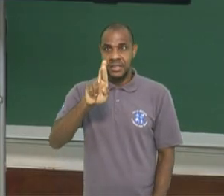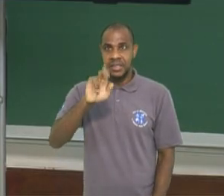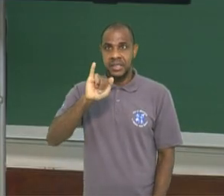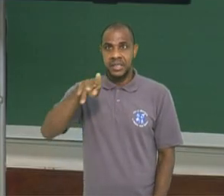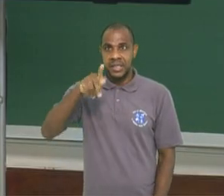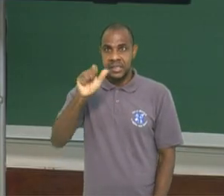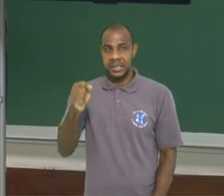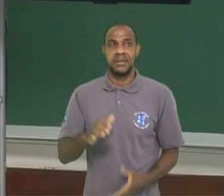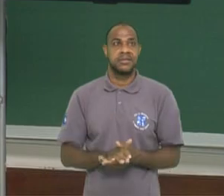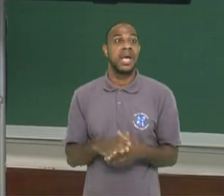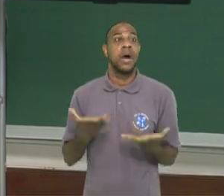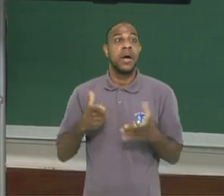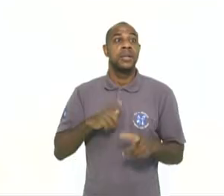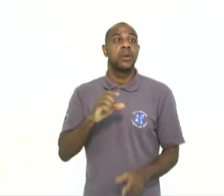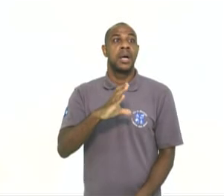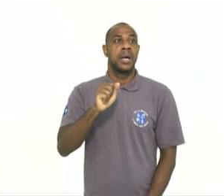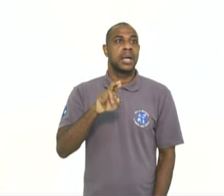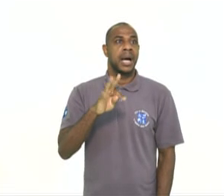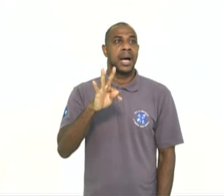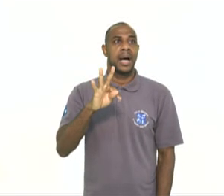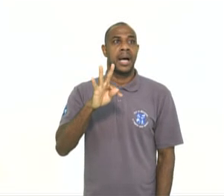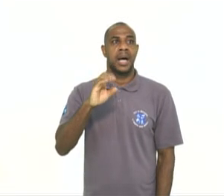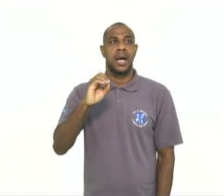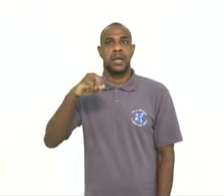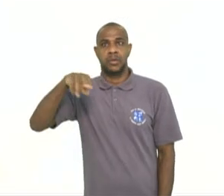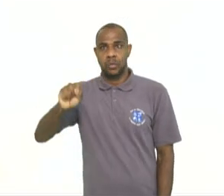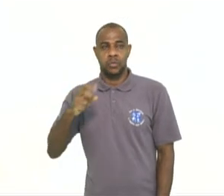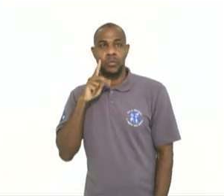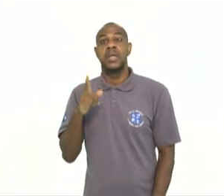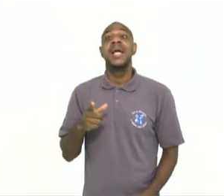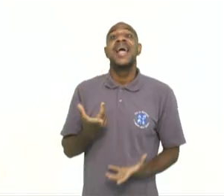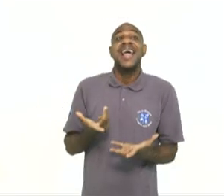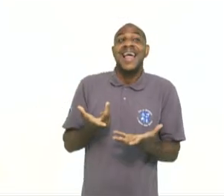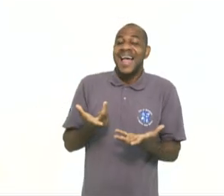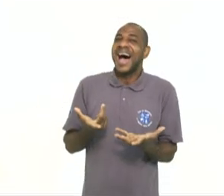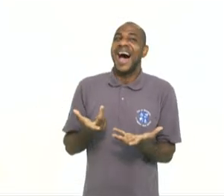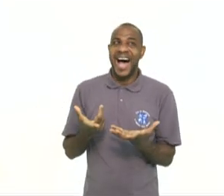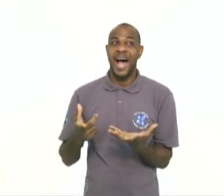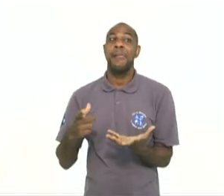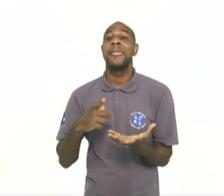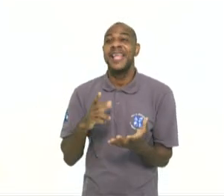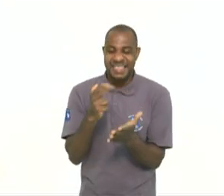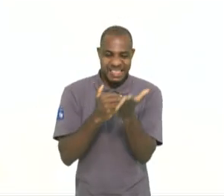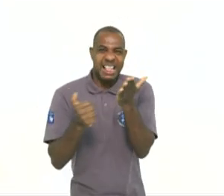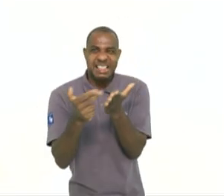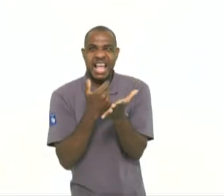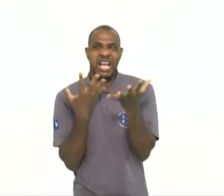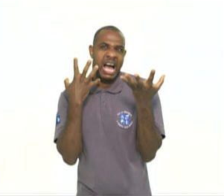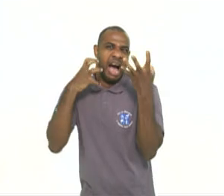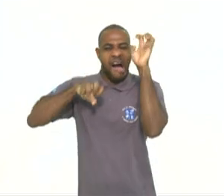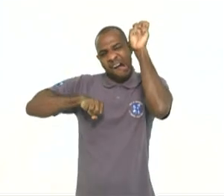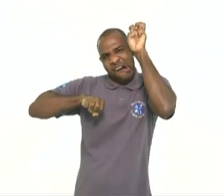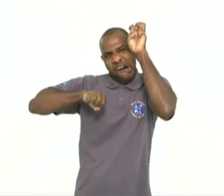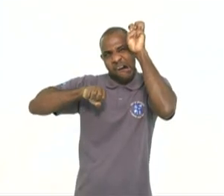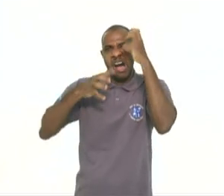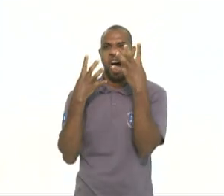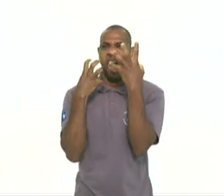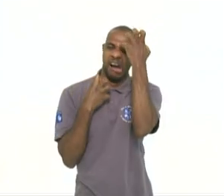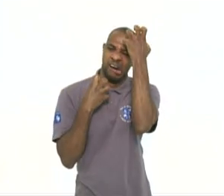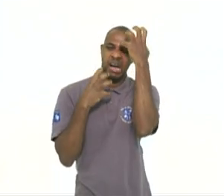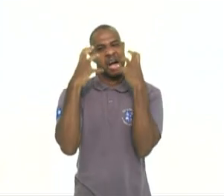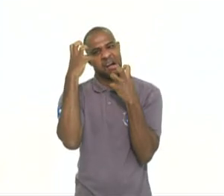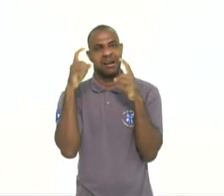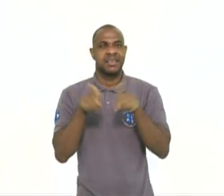cartoons uma mulher que a prova aqui então desenhos com características e exageradas a característica nesse